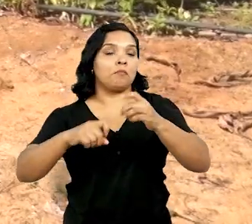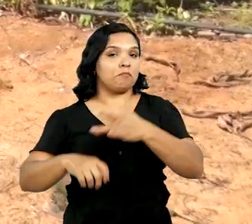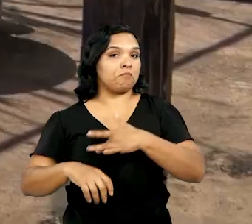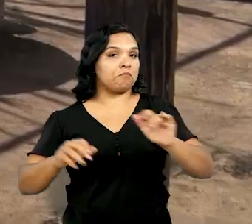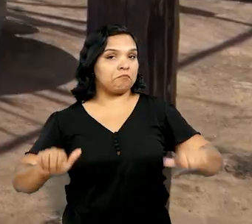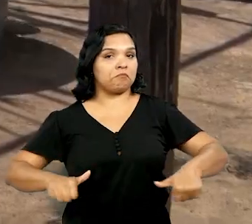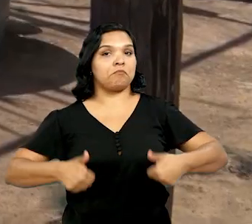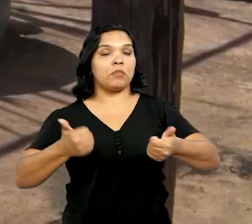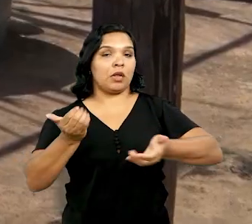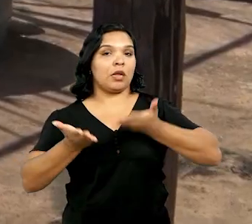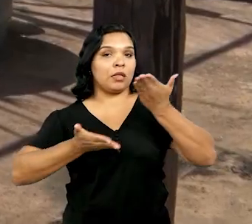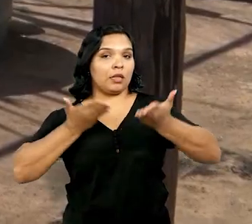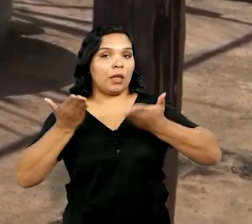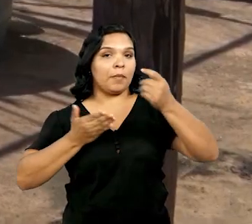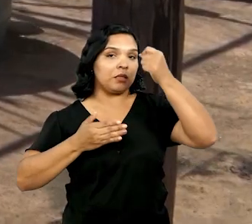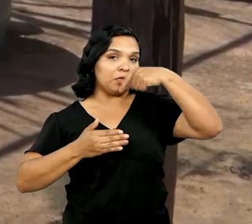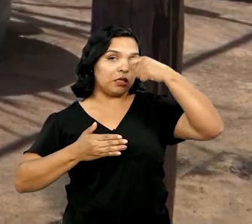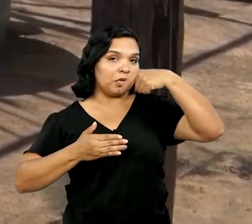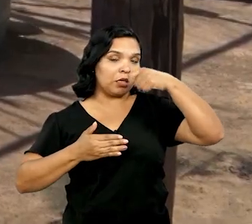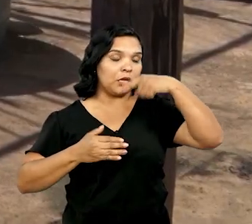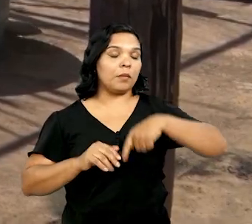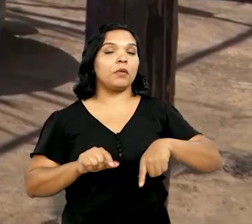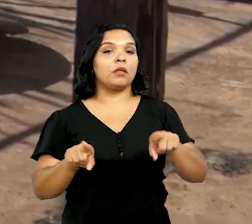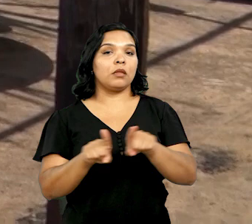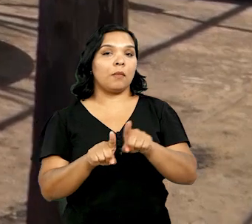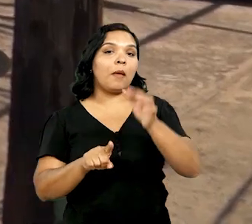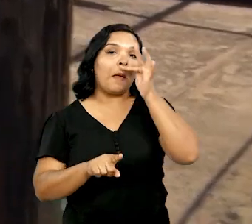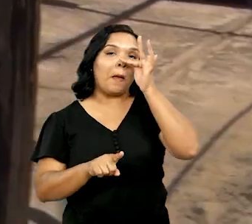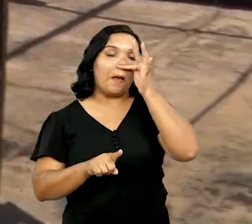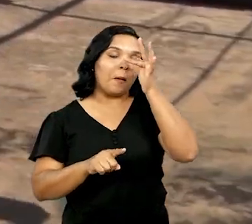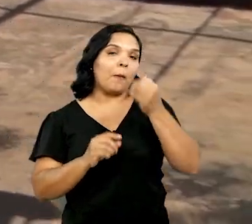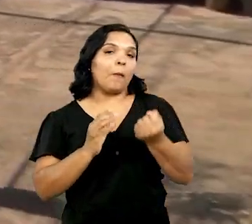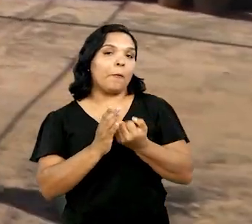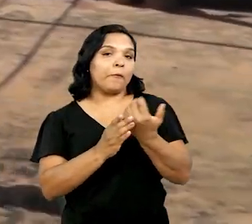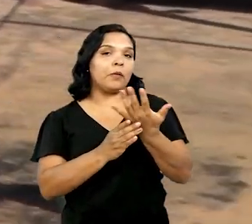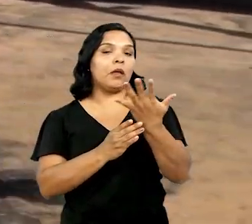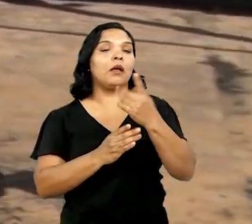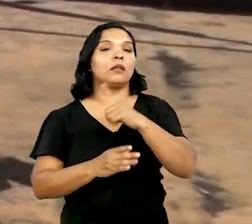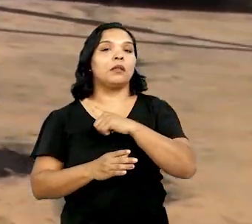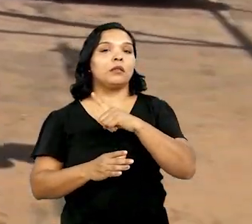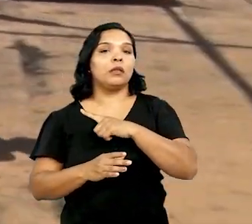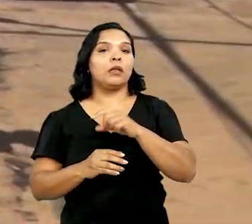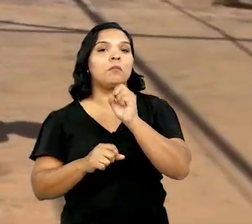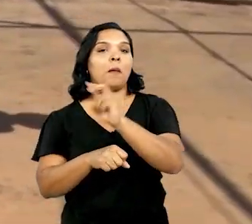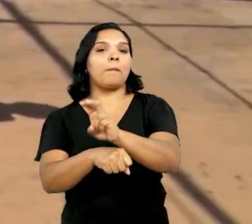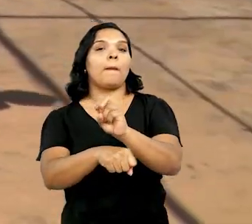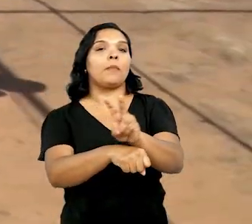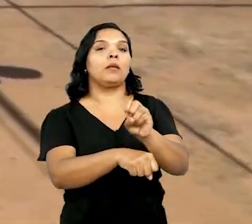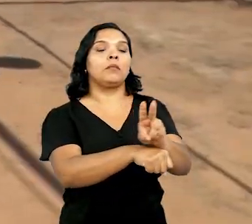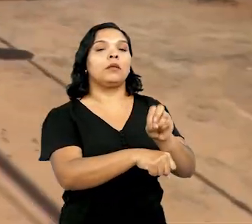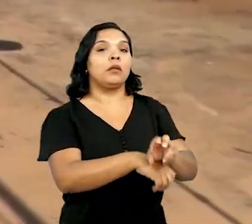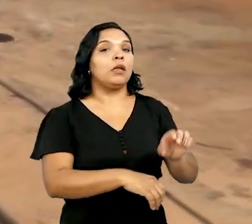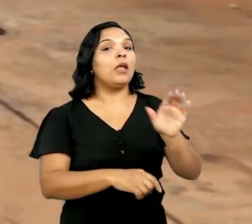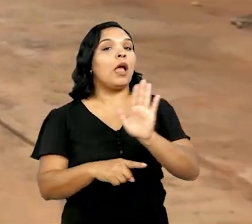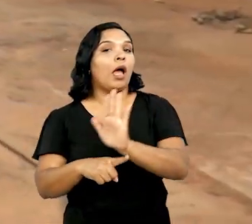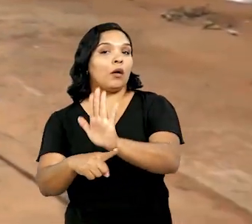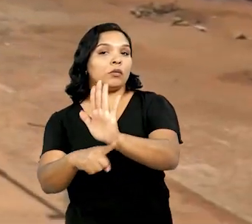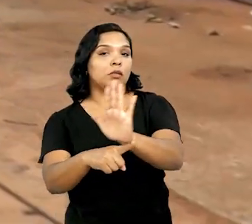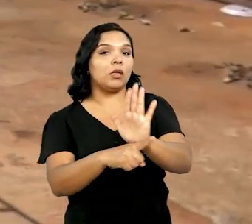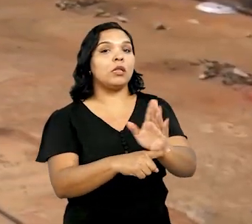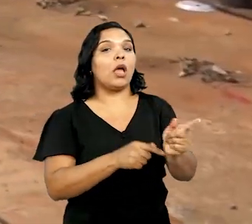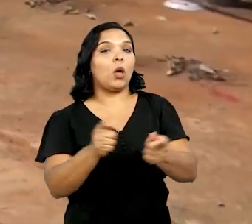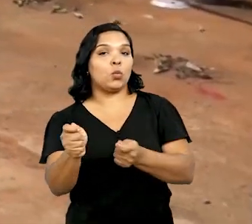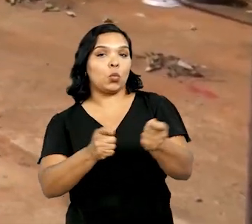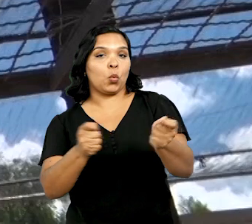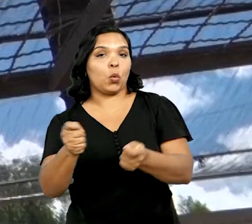medicinais para o tratamento de gripes e resfriados, o manjericão possui uma propriedade inseticida que auxilia no